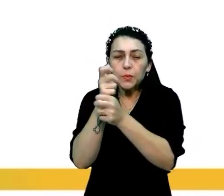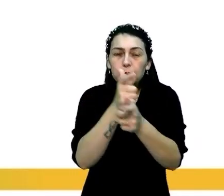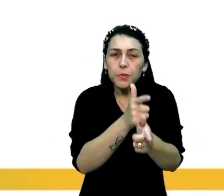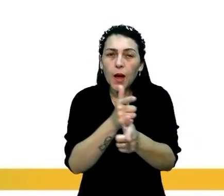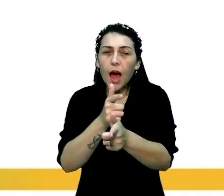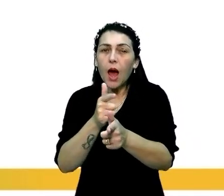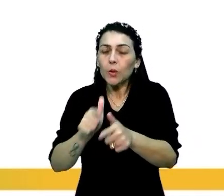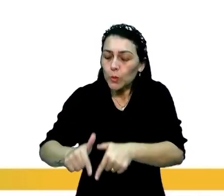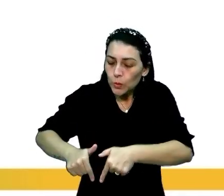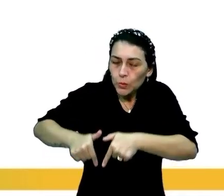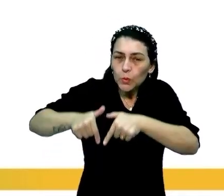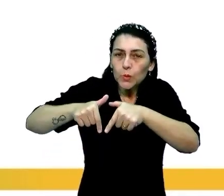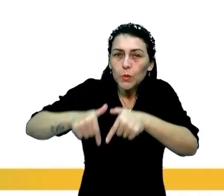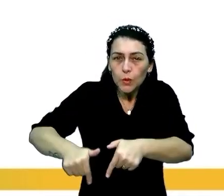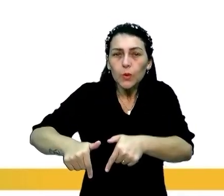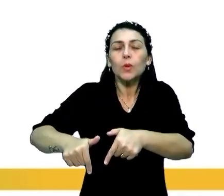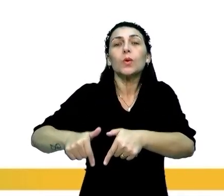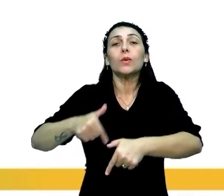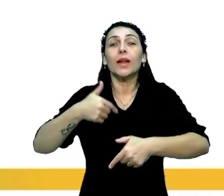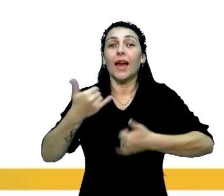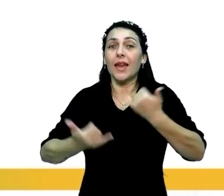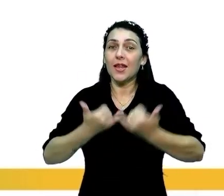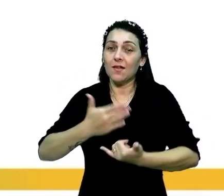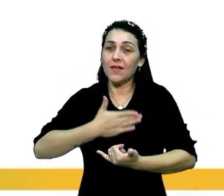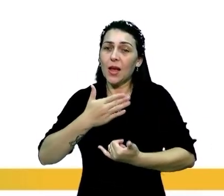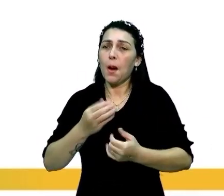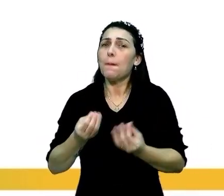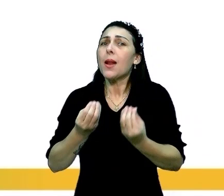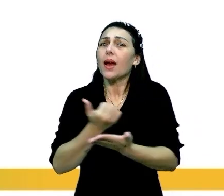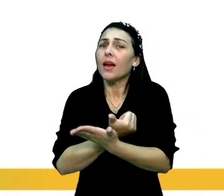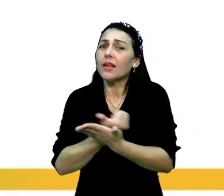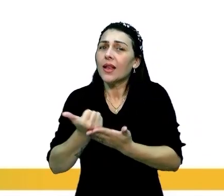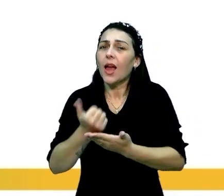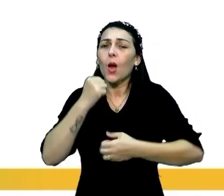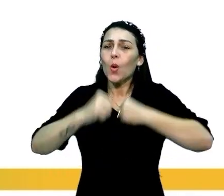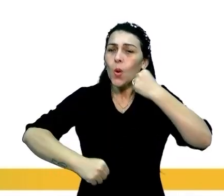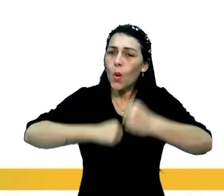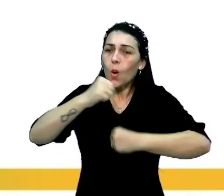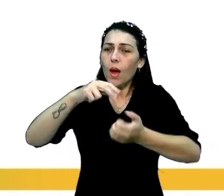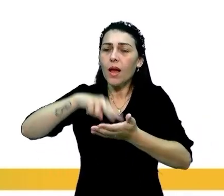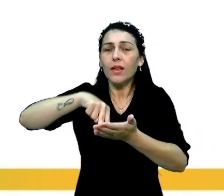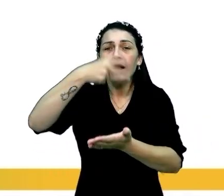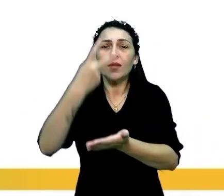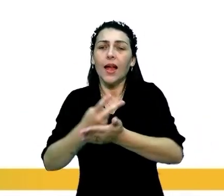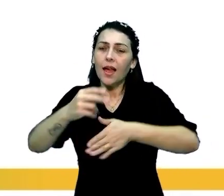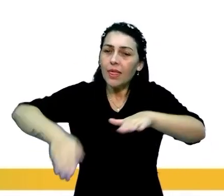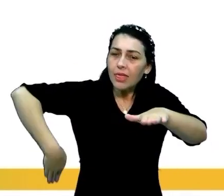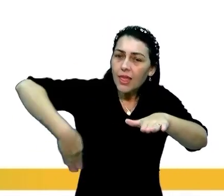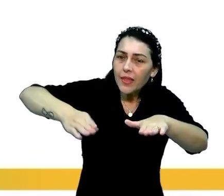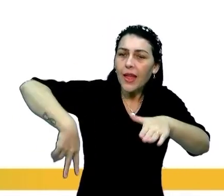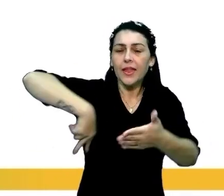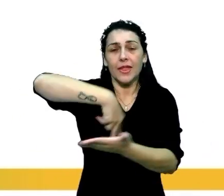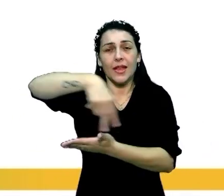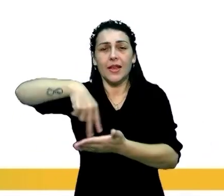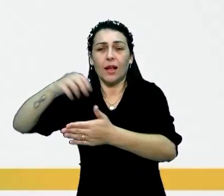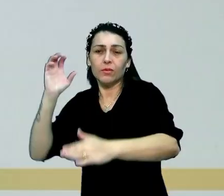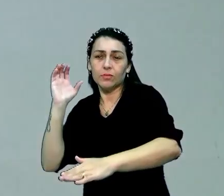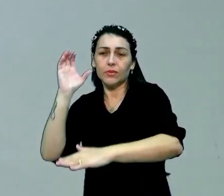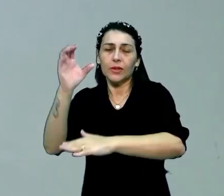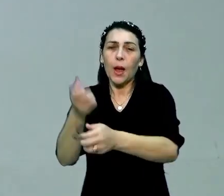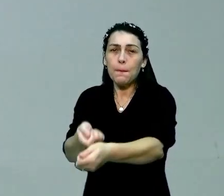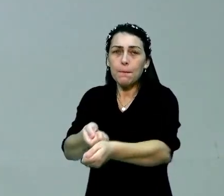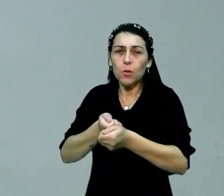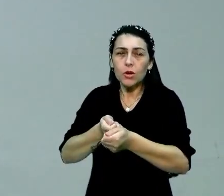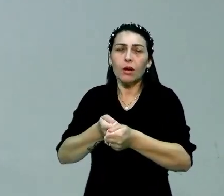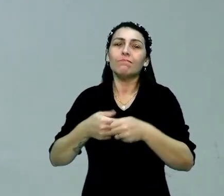diversão. E isso nos direciona para que tipo de ação, professor? Correr, saltar, nadar, arremessar,